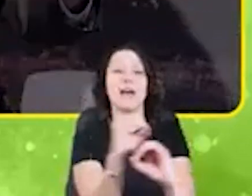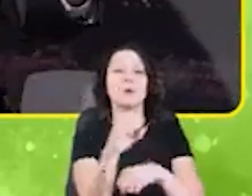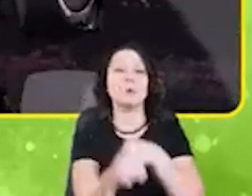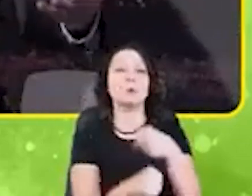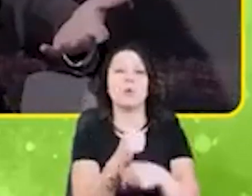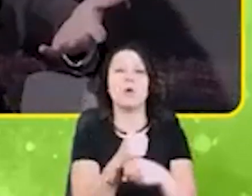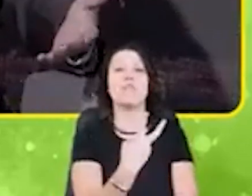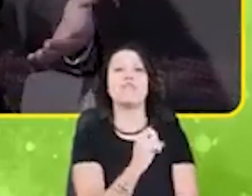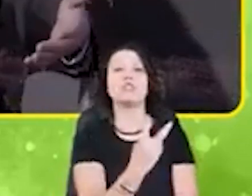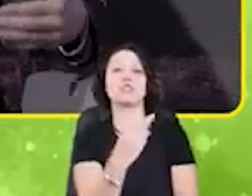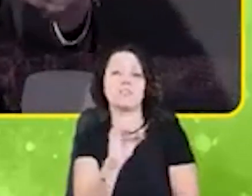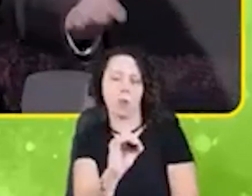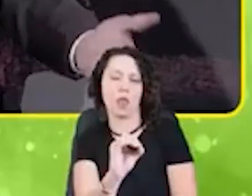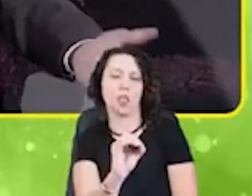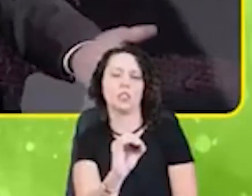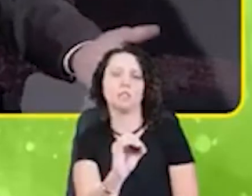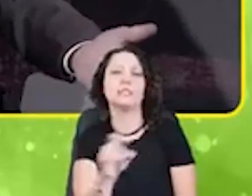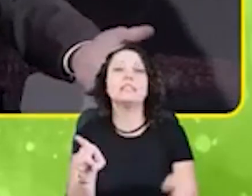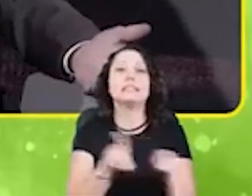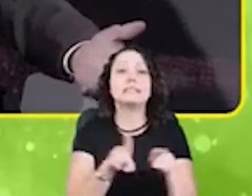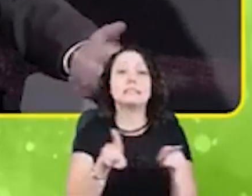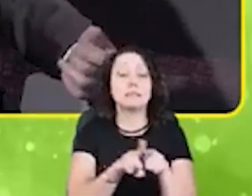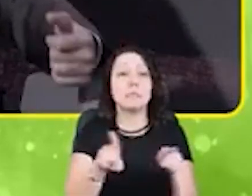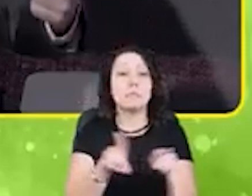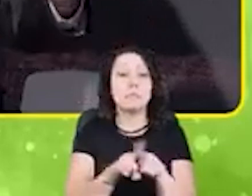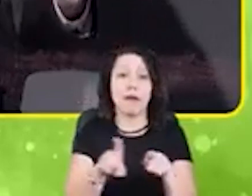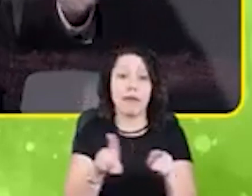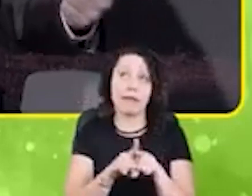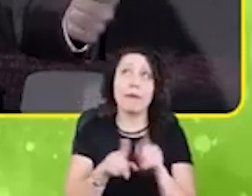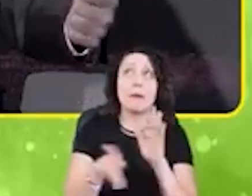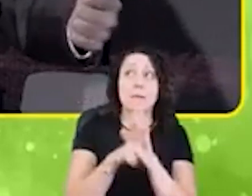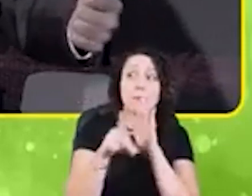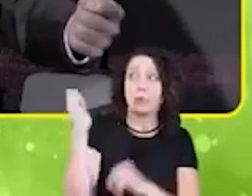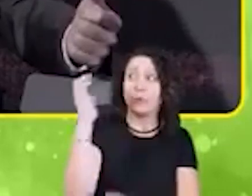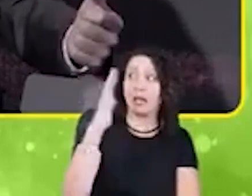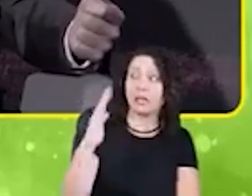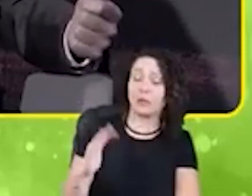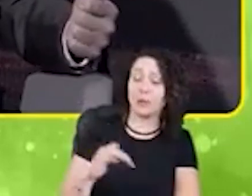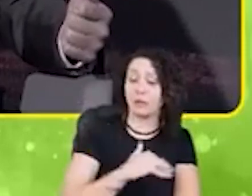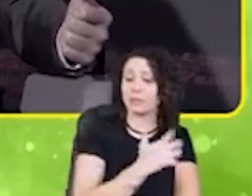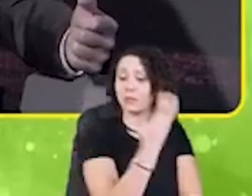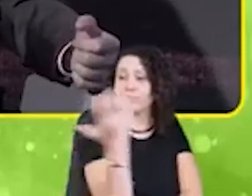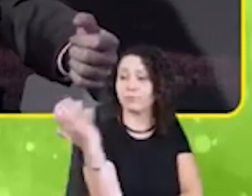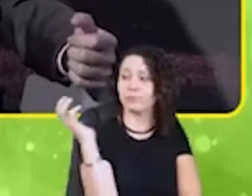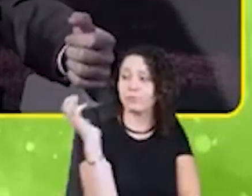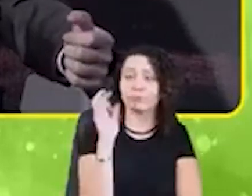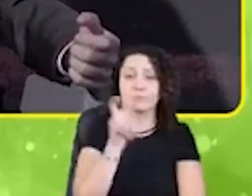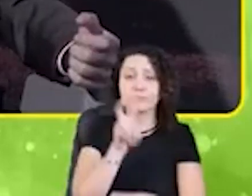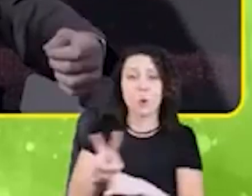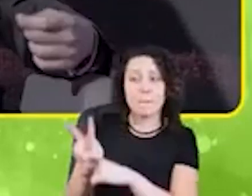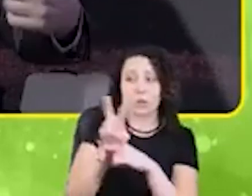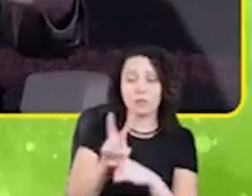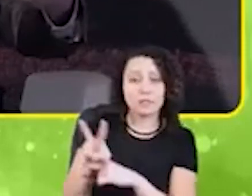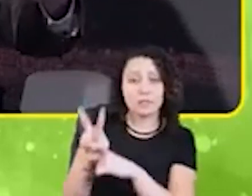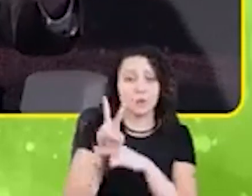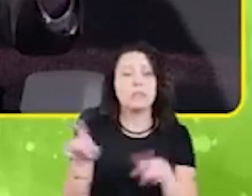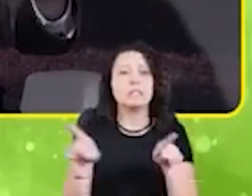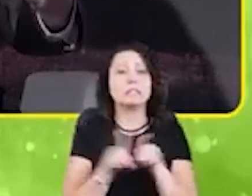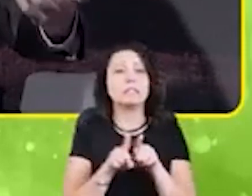além de proteção da vegetação nativa um uso mais racional de recursos naturais e